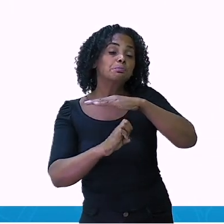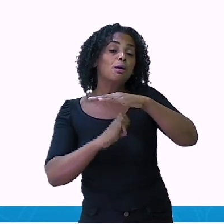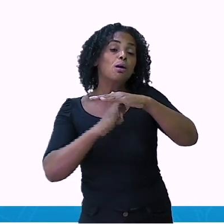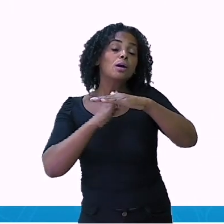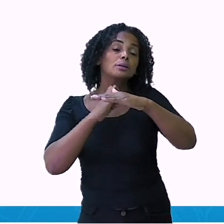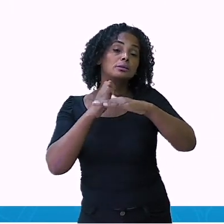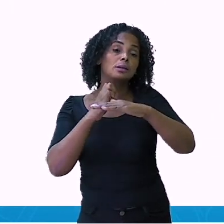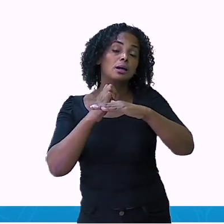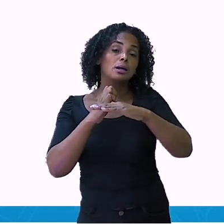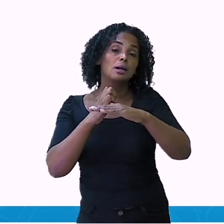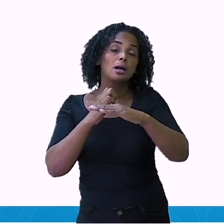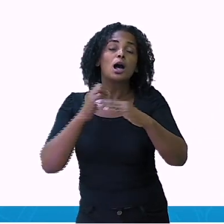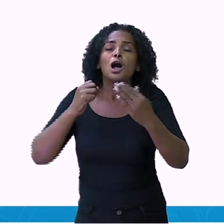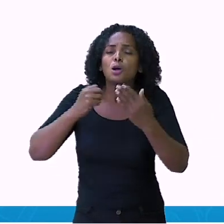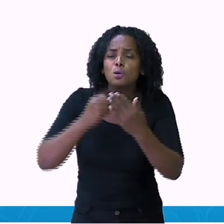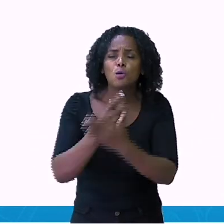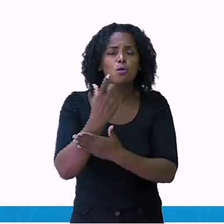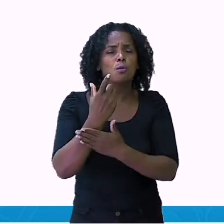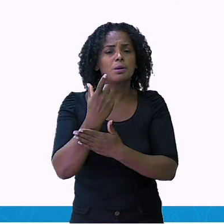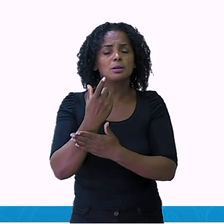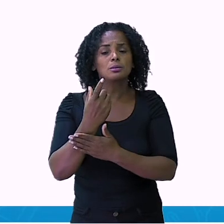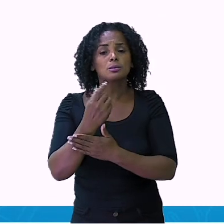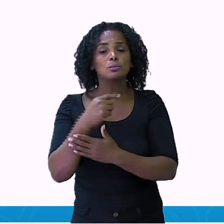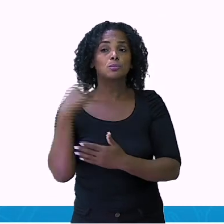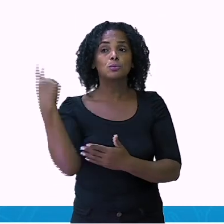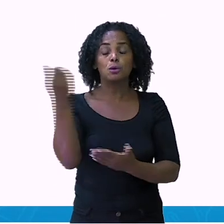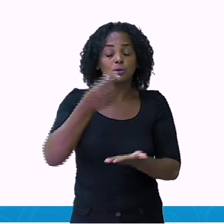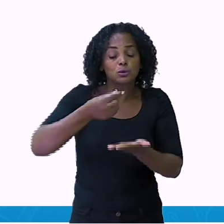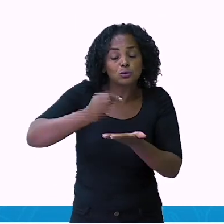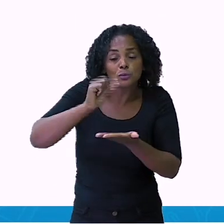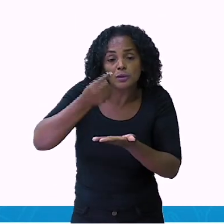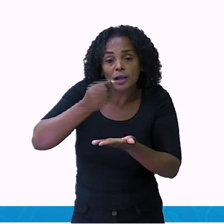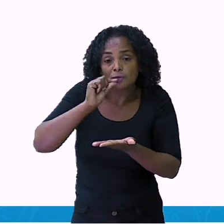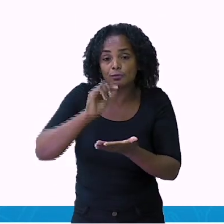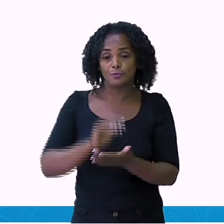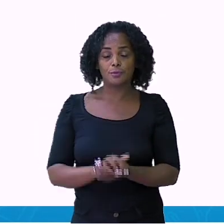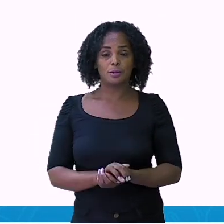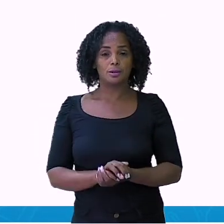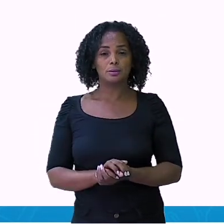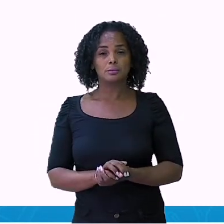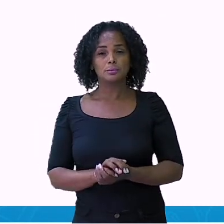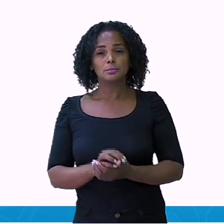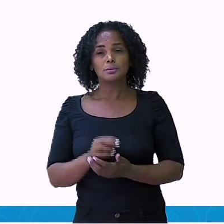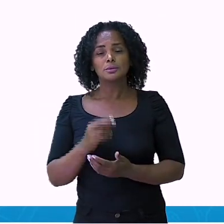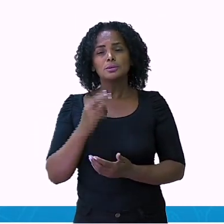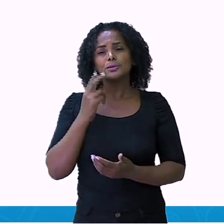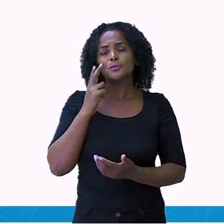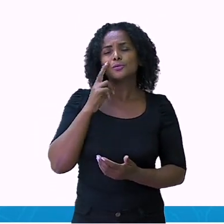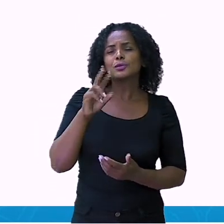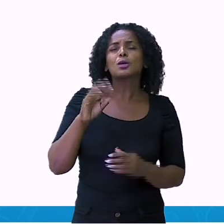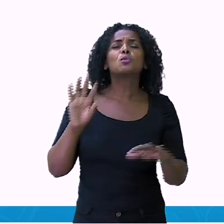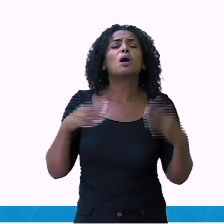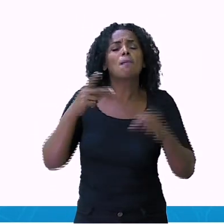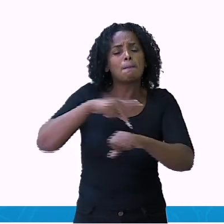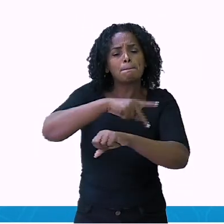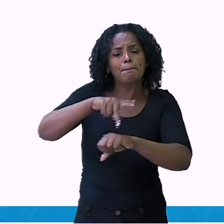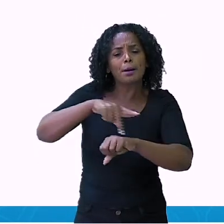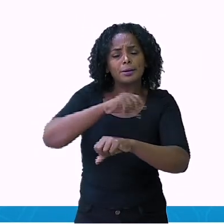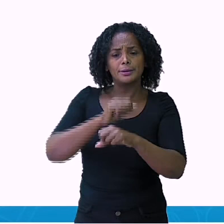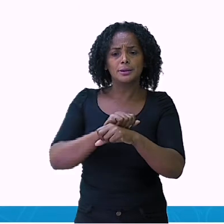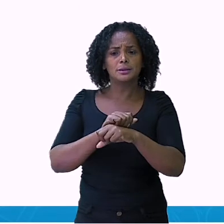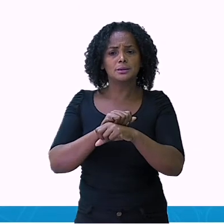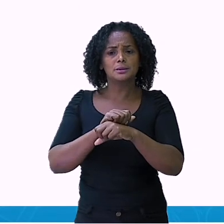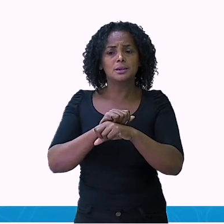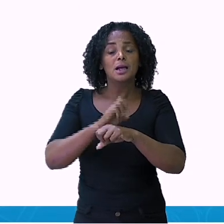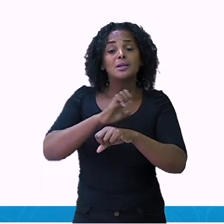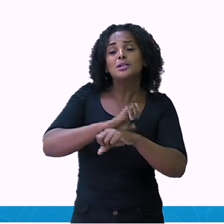do nosso café. Então, nós exportamos para esse país. Então, veja bem quais os países que exportam aqui, ó. Nós temos os